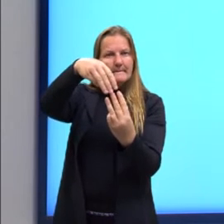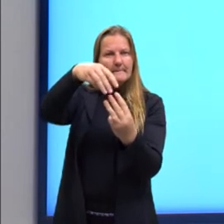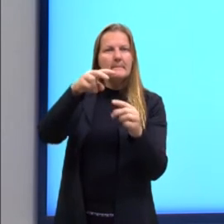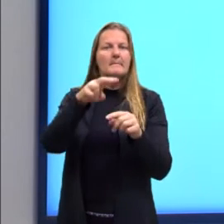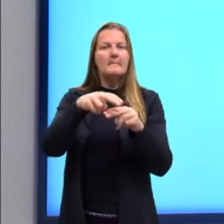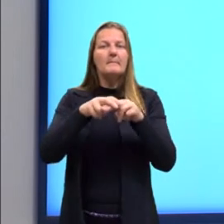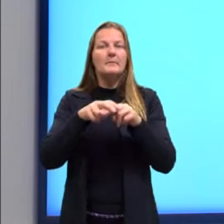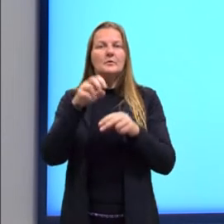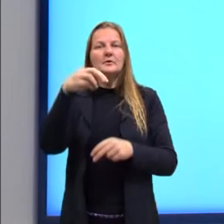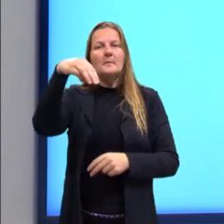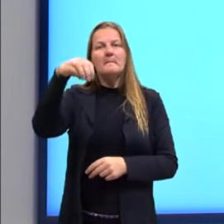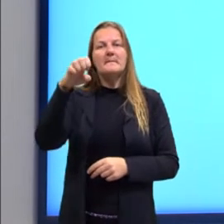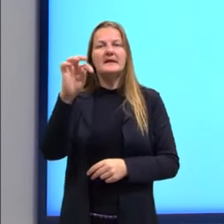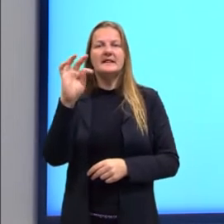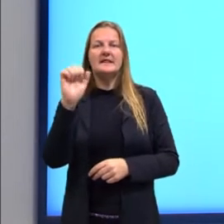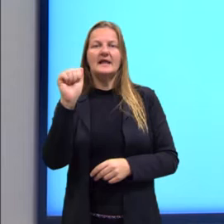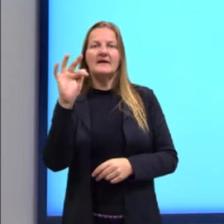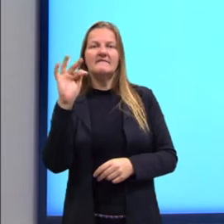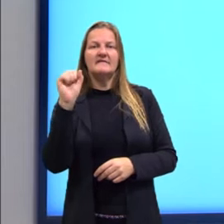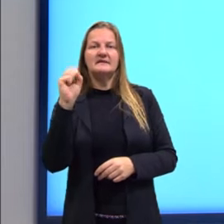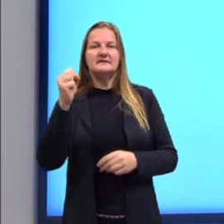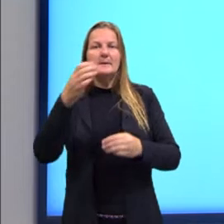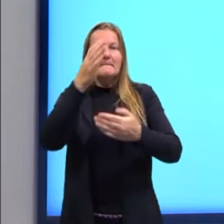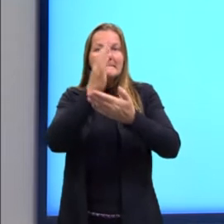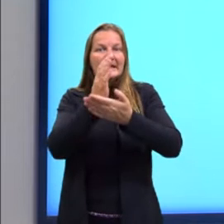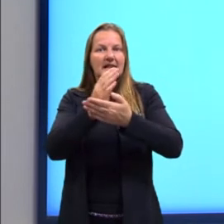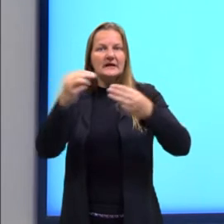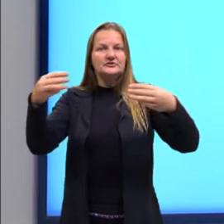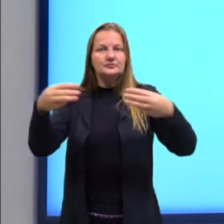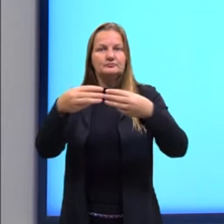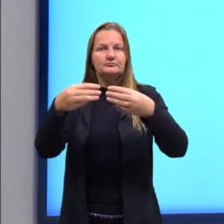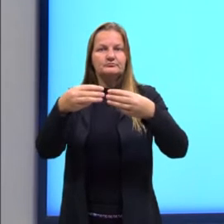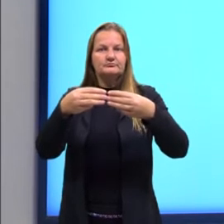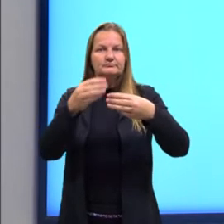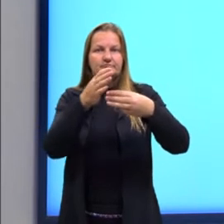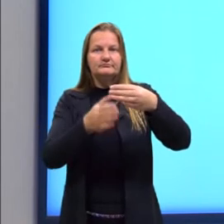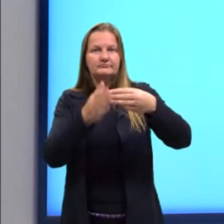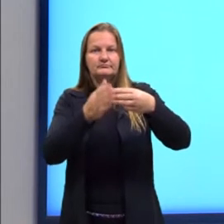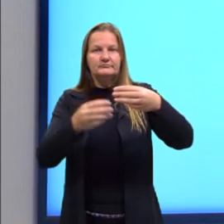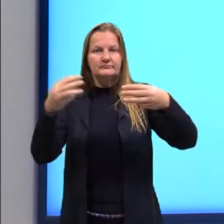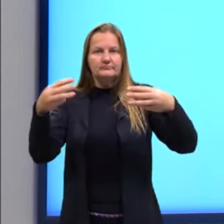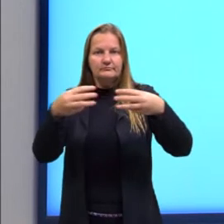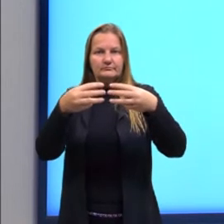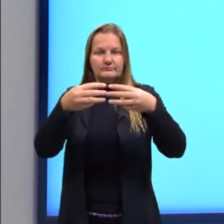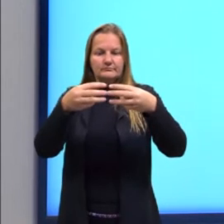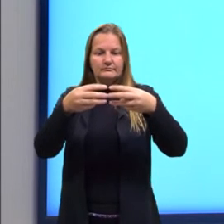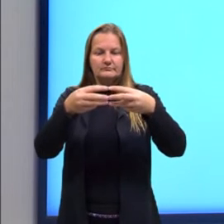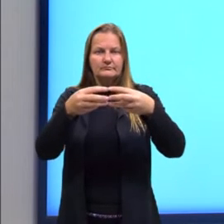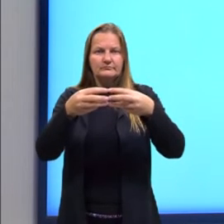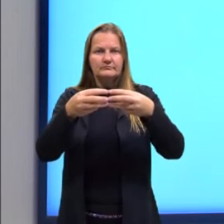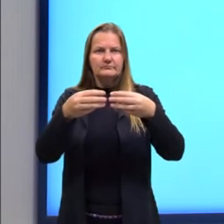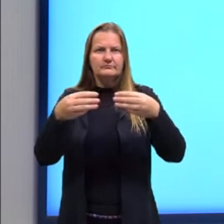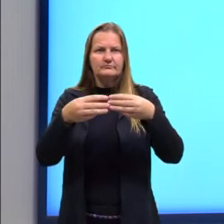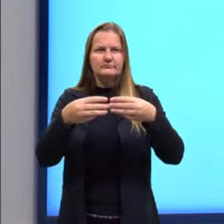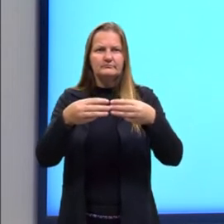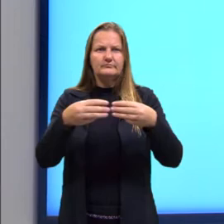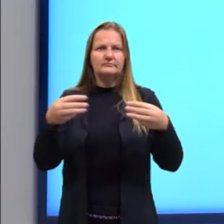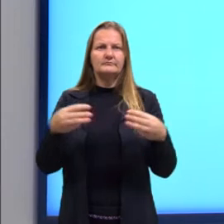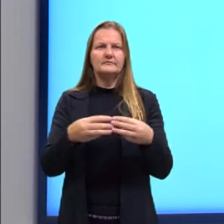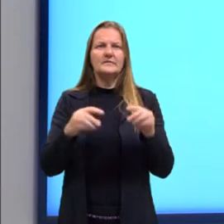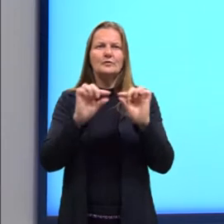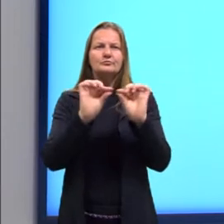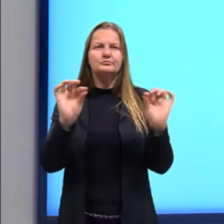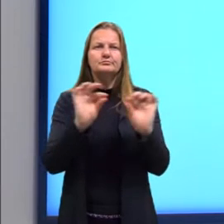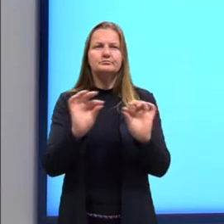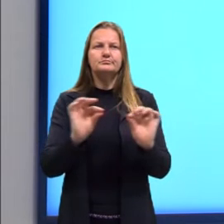célula lembre assim ó metáfase metade tá então na metáfase eles são